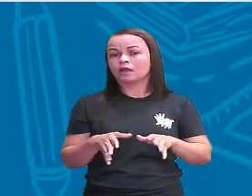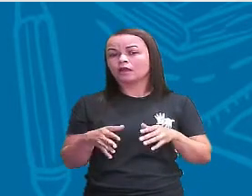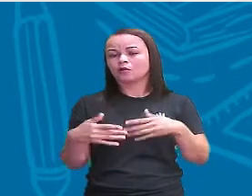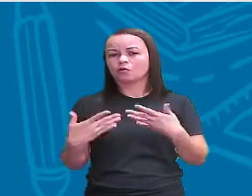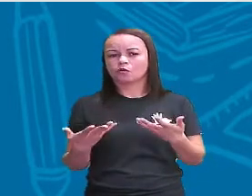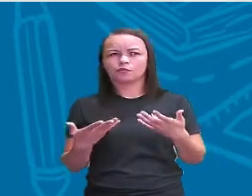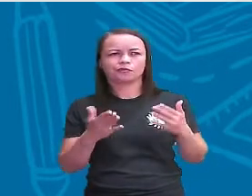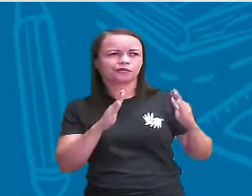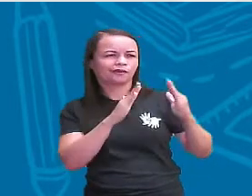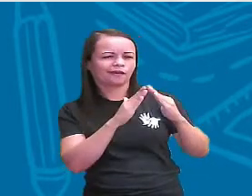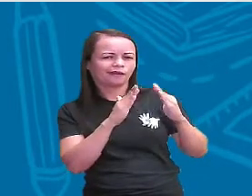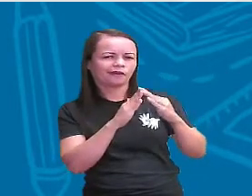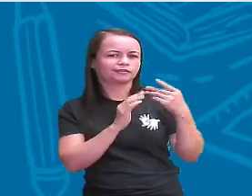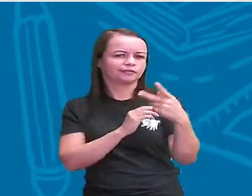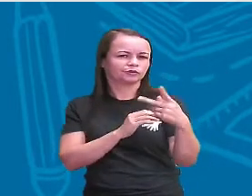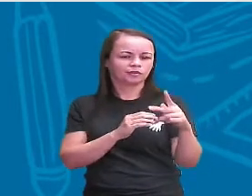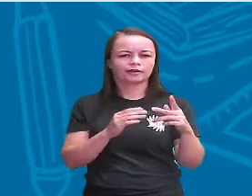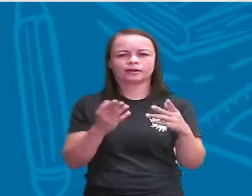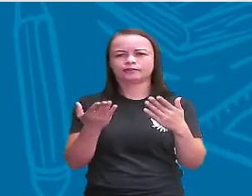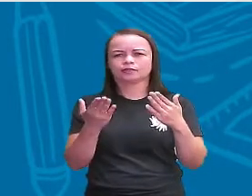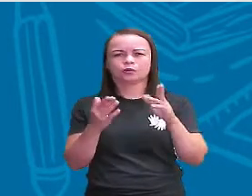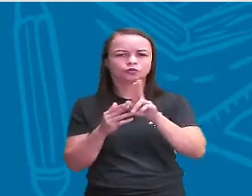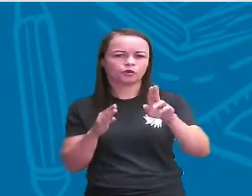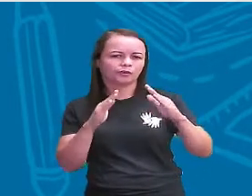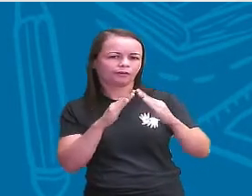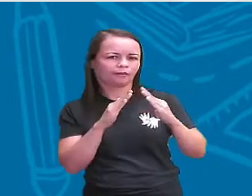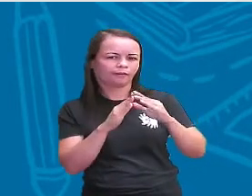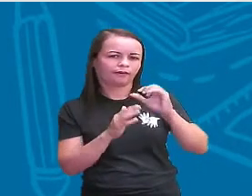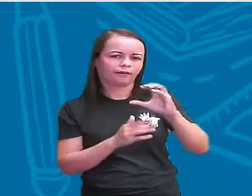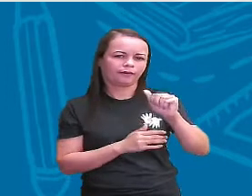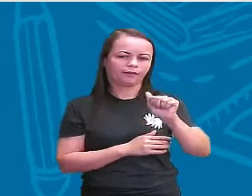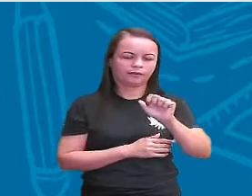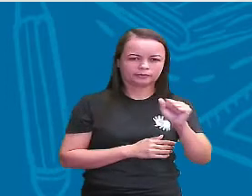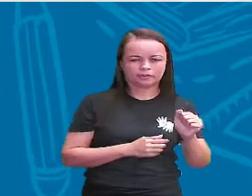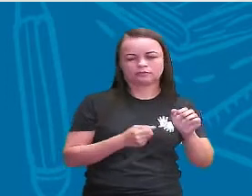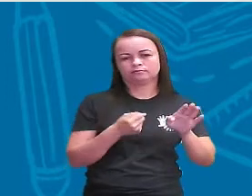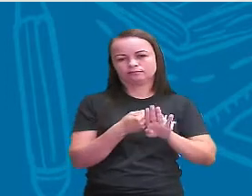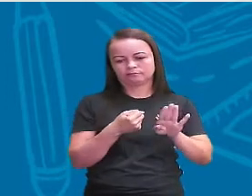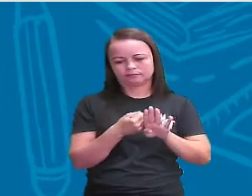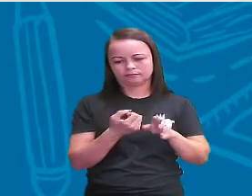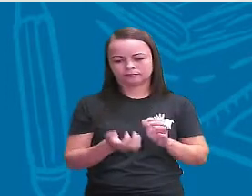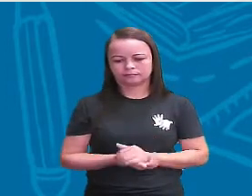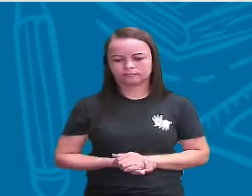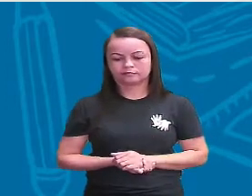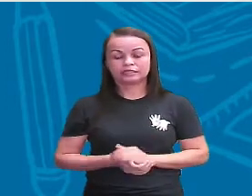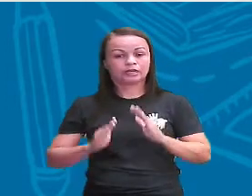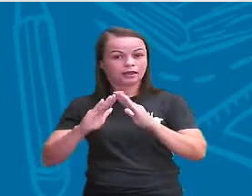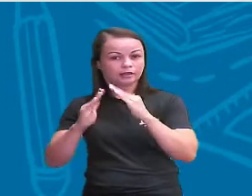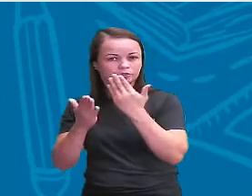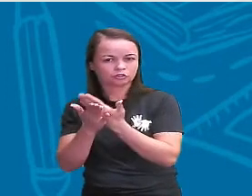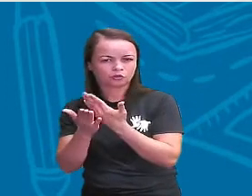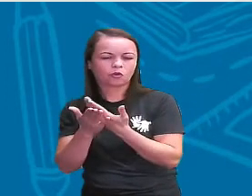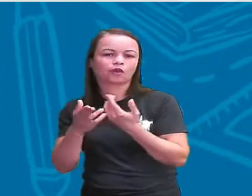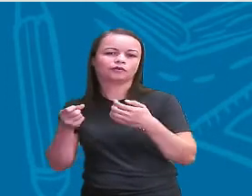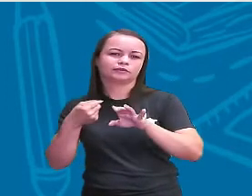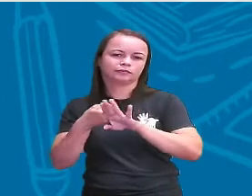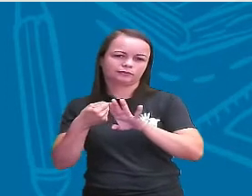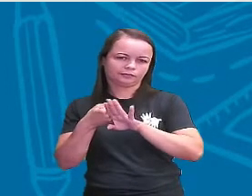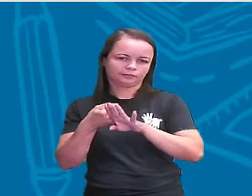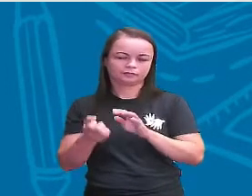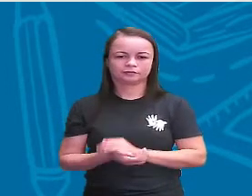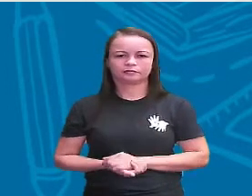também casa, a sua casa, o nome casa é um substantivo. A escola é um